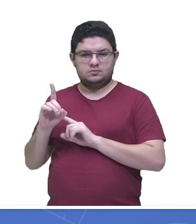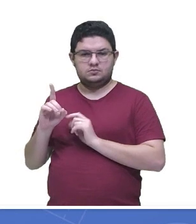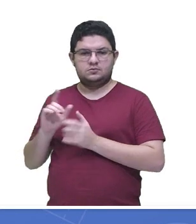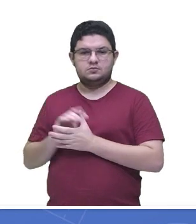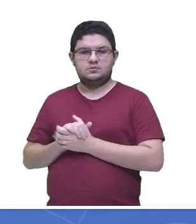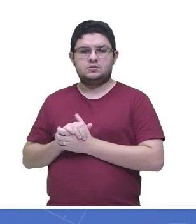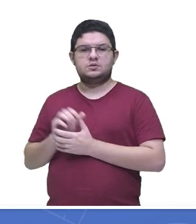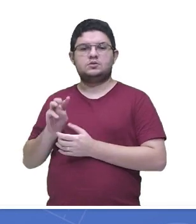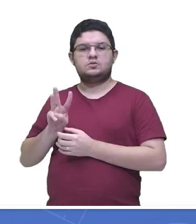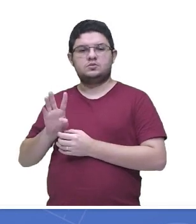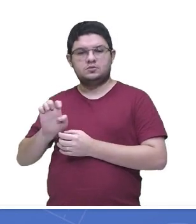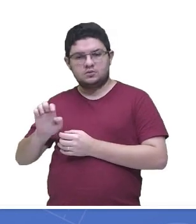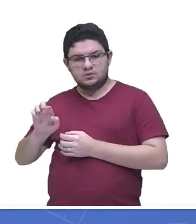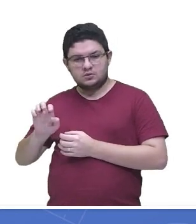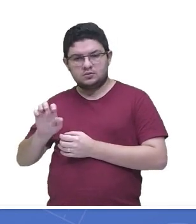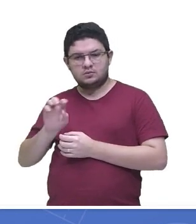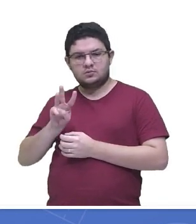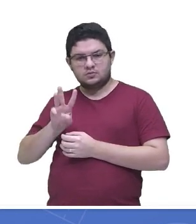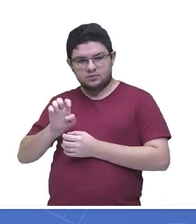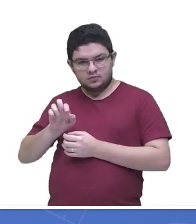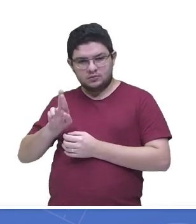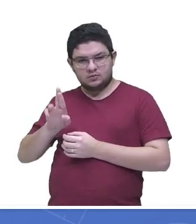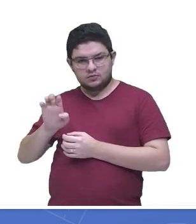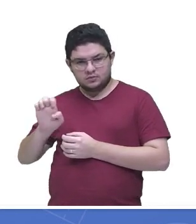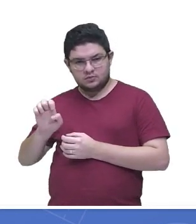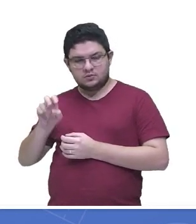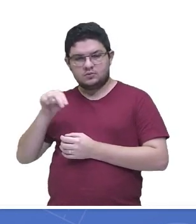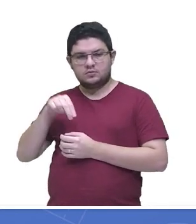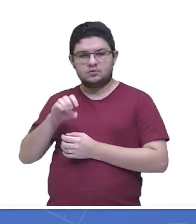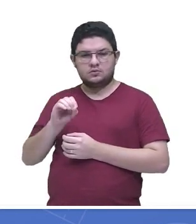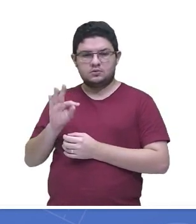We were not.